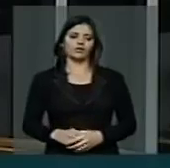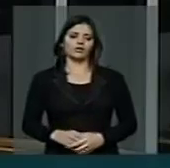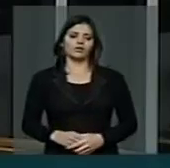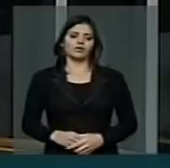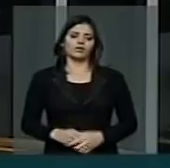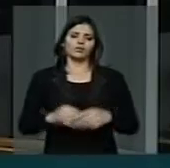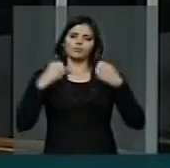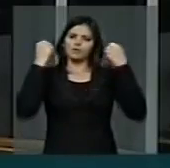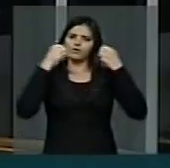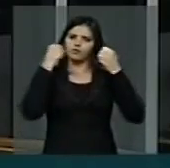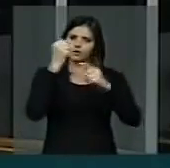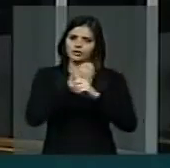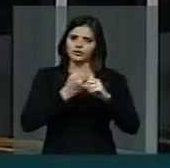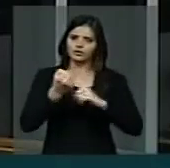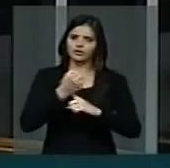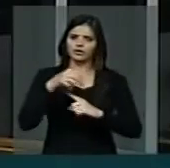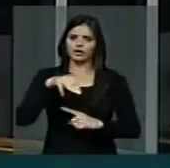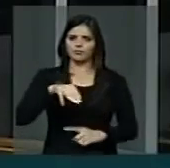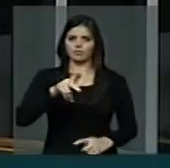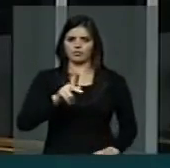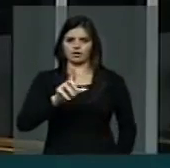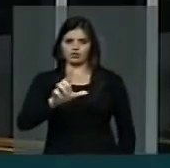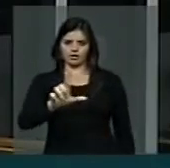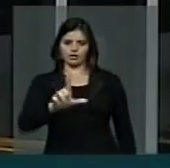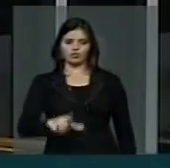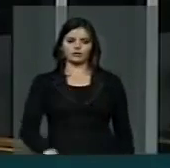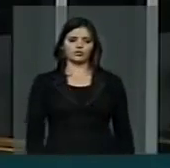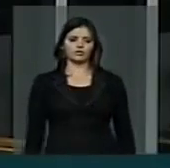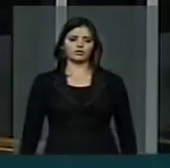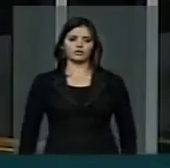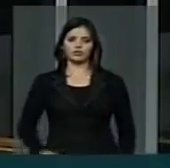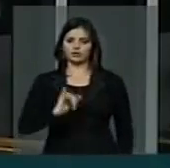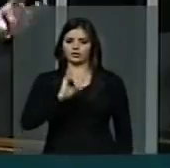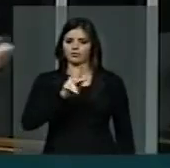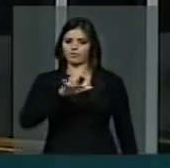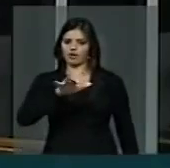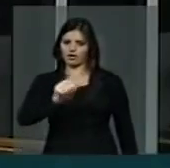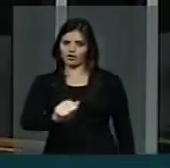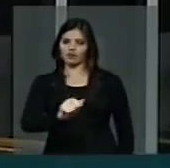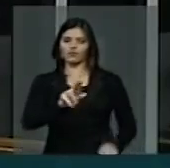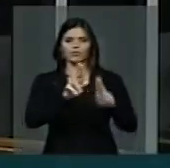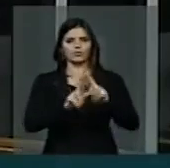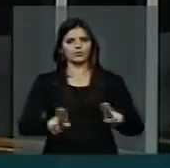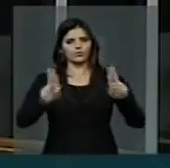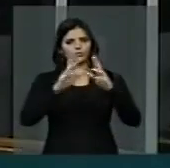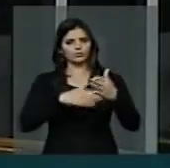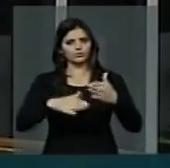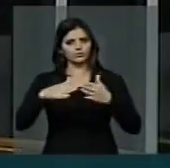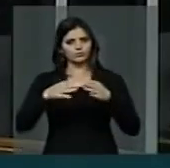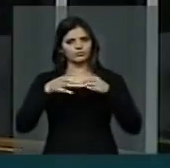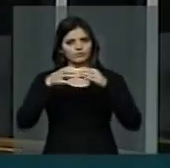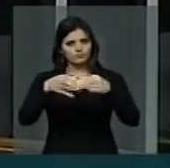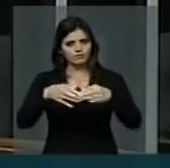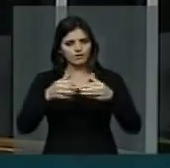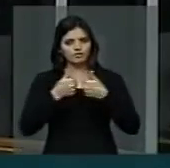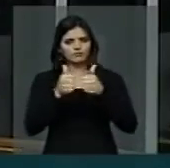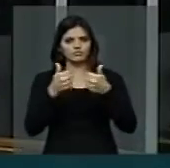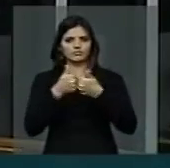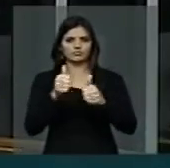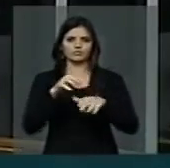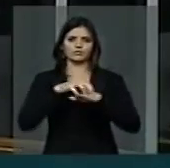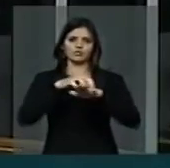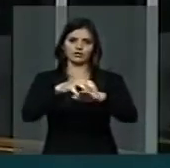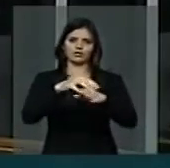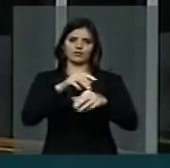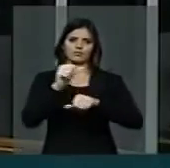integrantes dos movimentos sociais, do MPL, do IPEA, das universidades, da frente da reforma